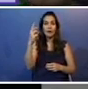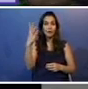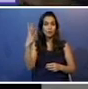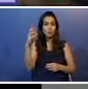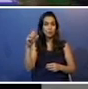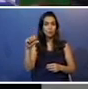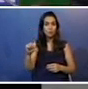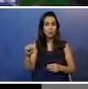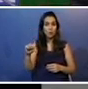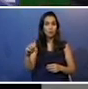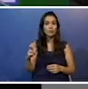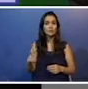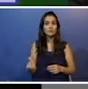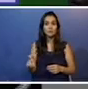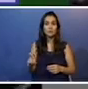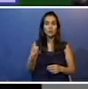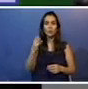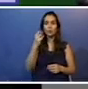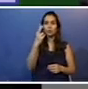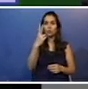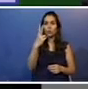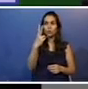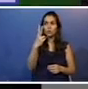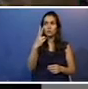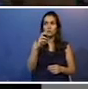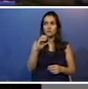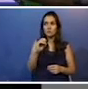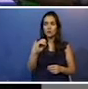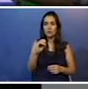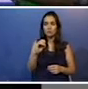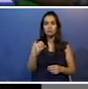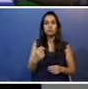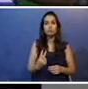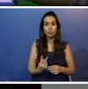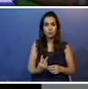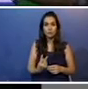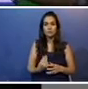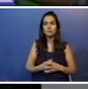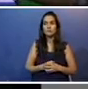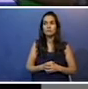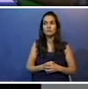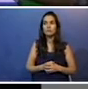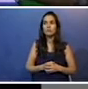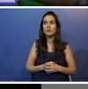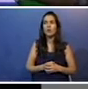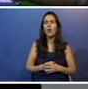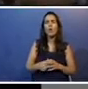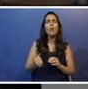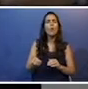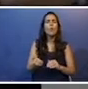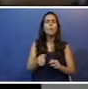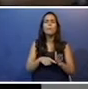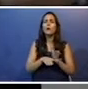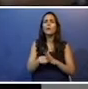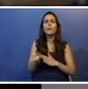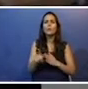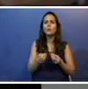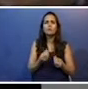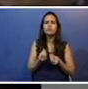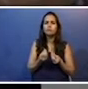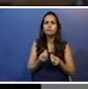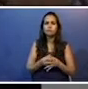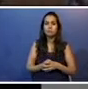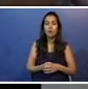2 menos nada, 2. Ou seja, aí eu volto aqui, olha, na pergunta, para elaborar a